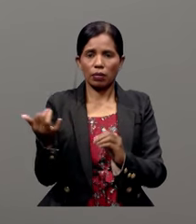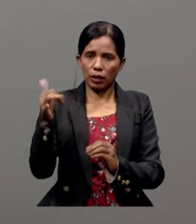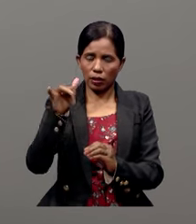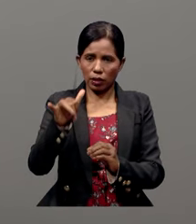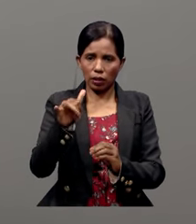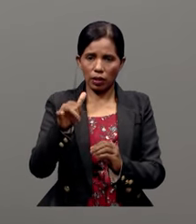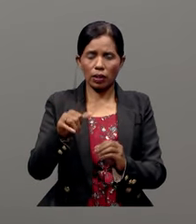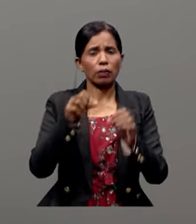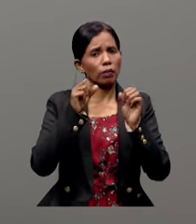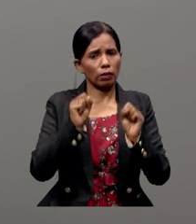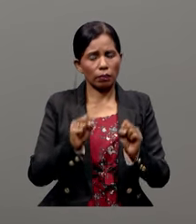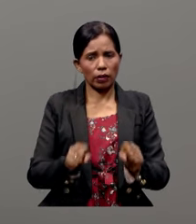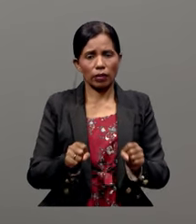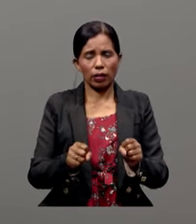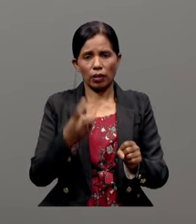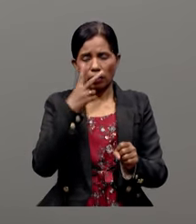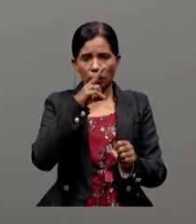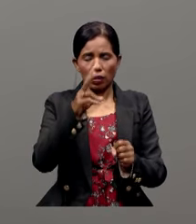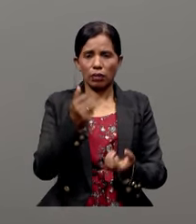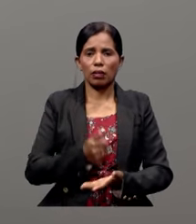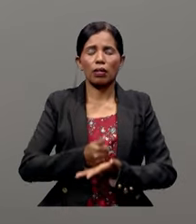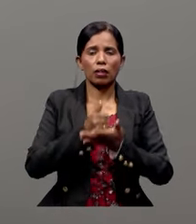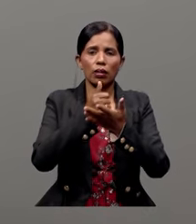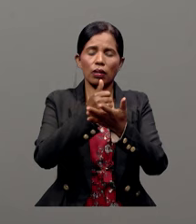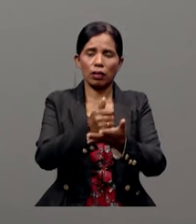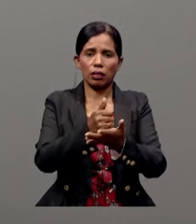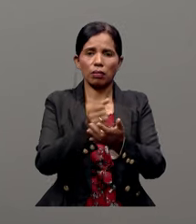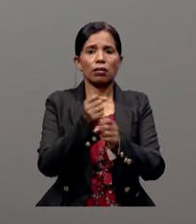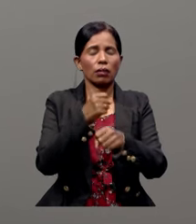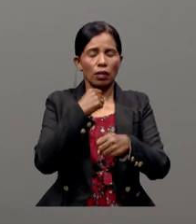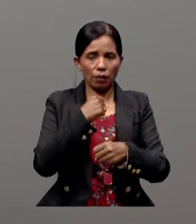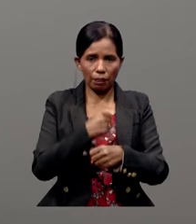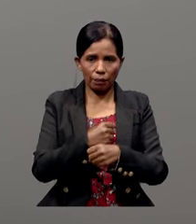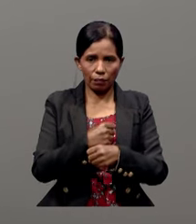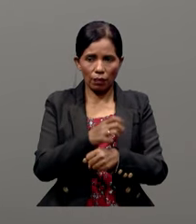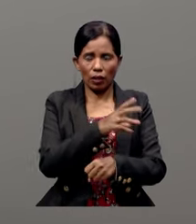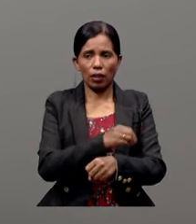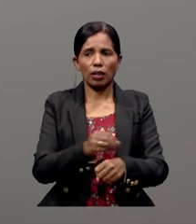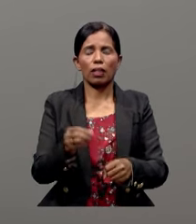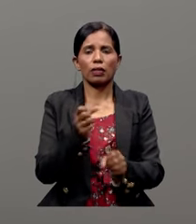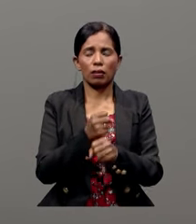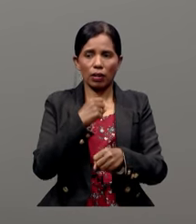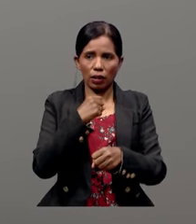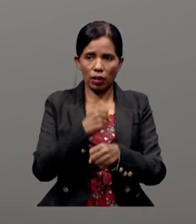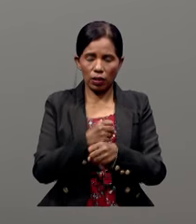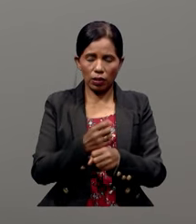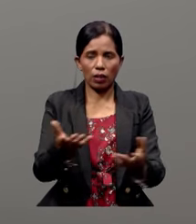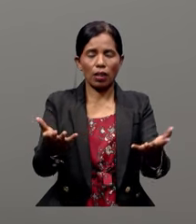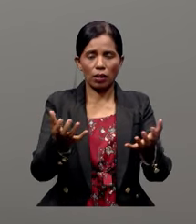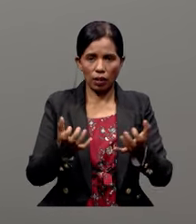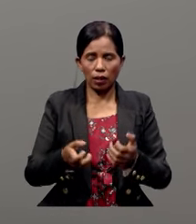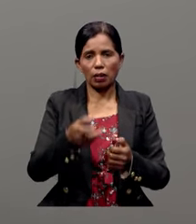para receber aquela ajuda para fazer, não apenas conhecer, mas fazer a vontade de